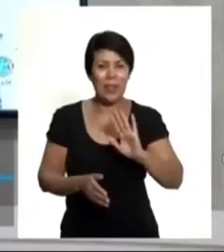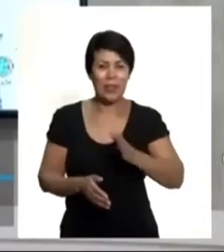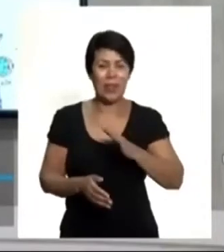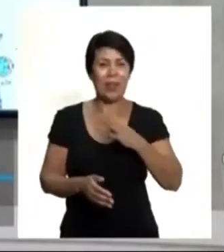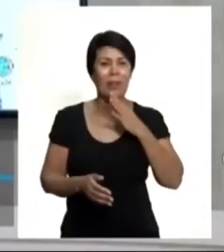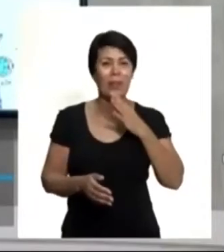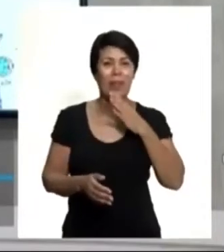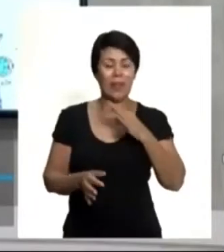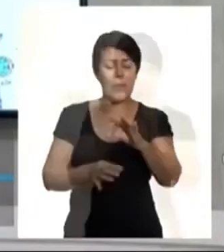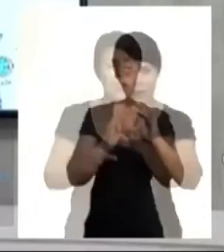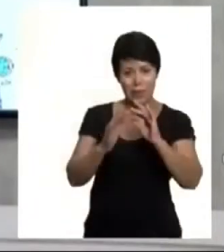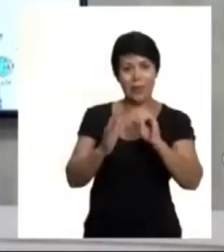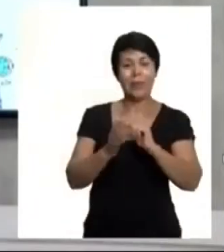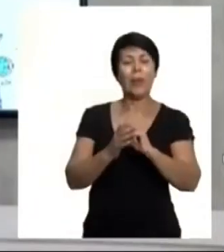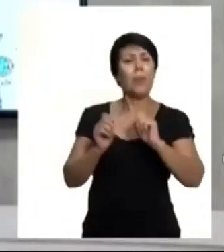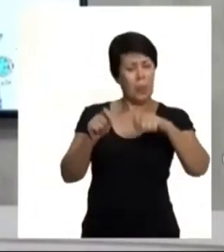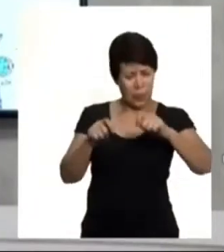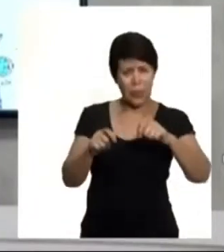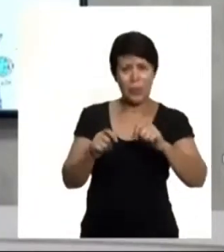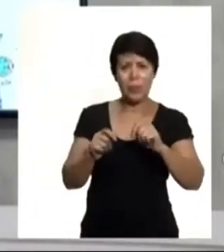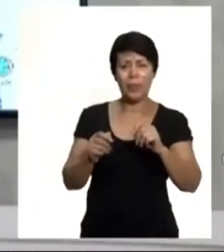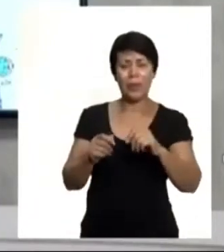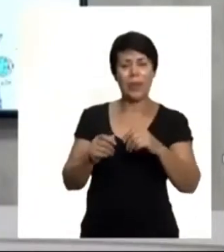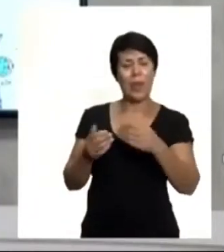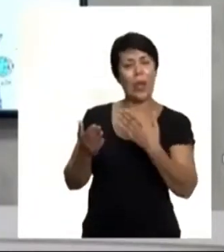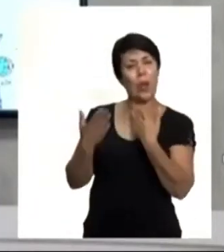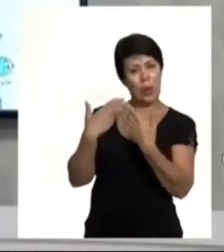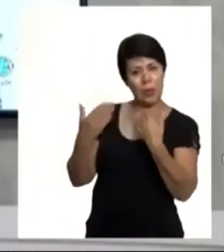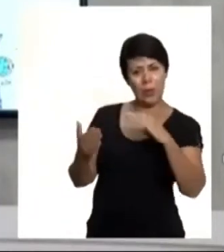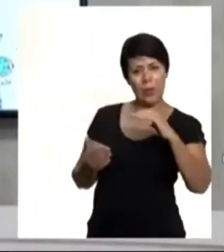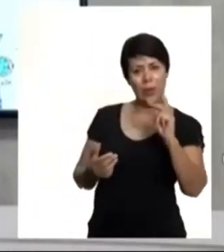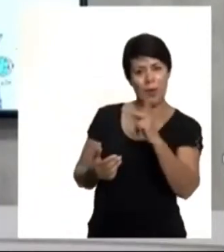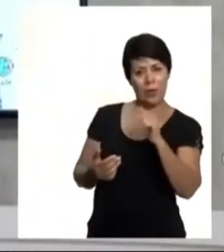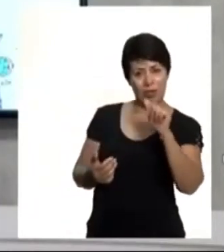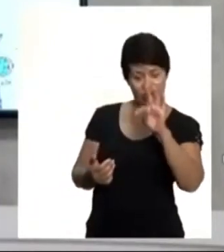processo de urbanização brasileiro. Então, galera, só para resumir,